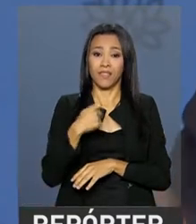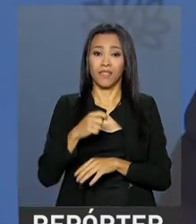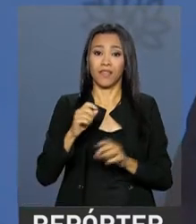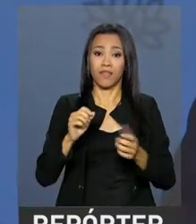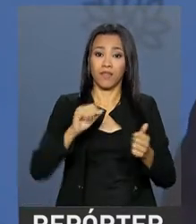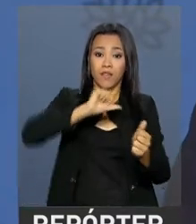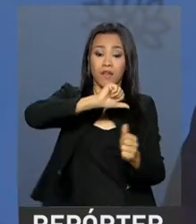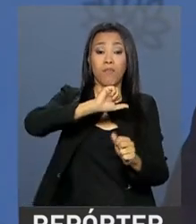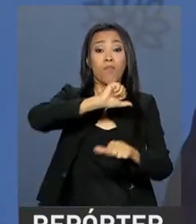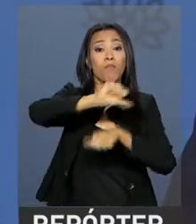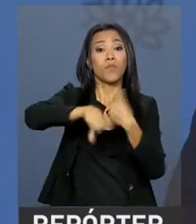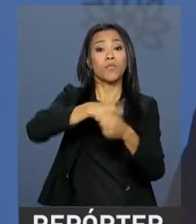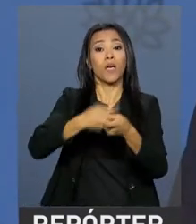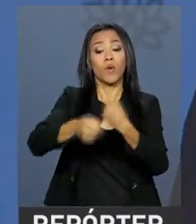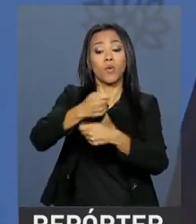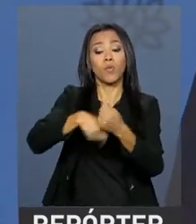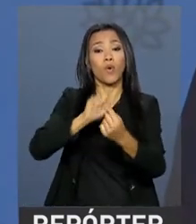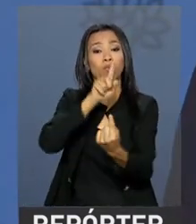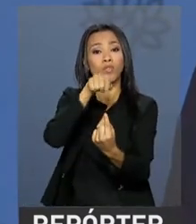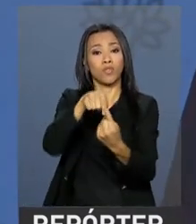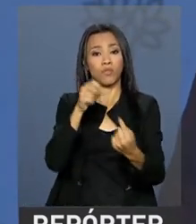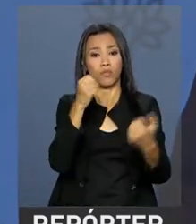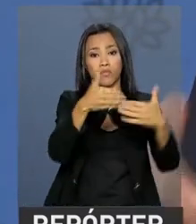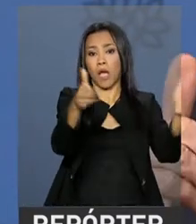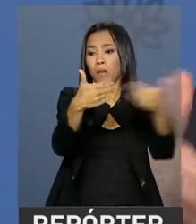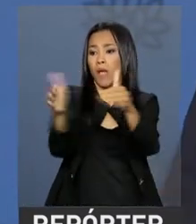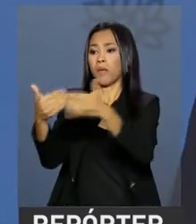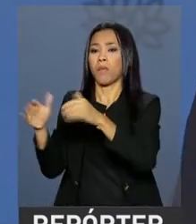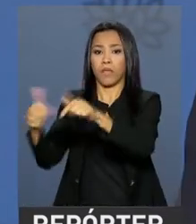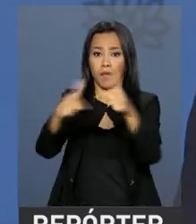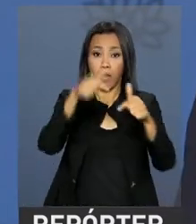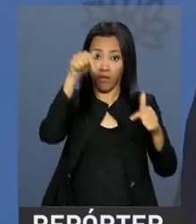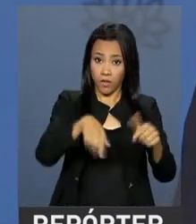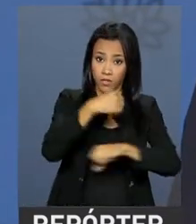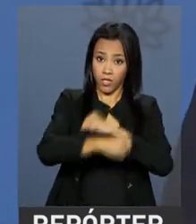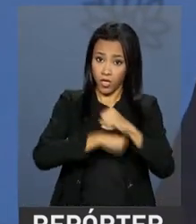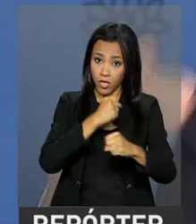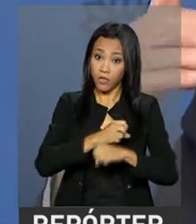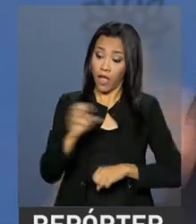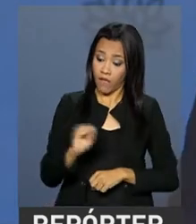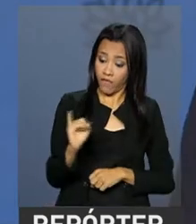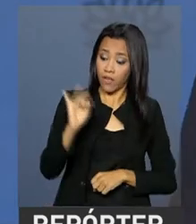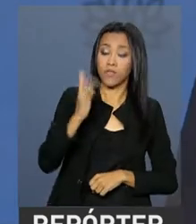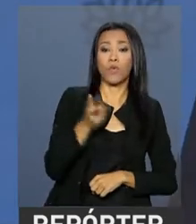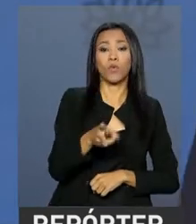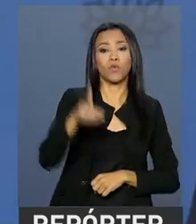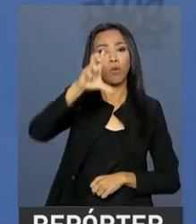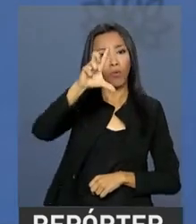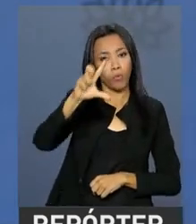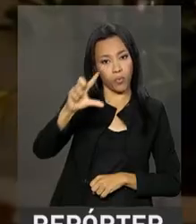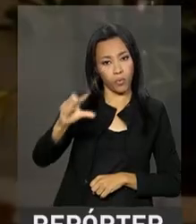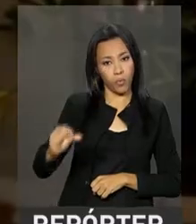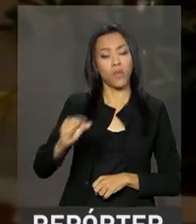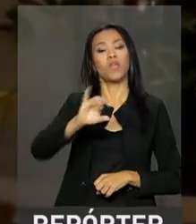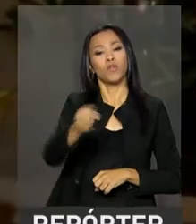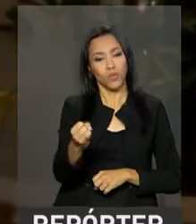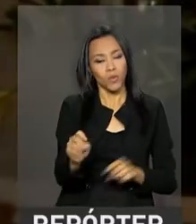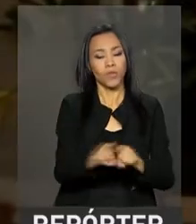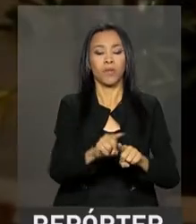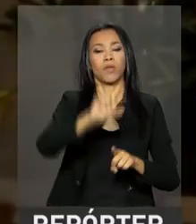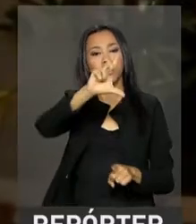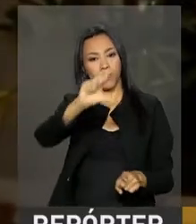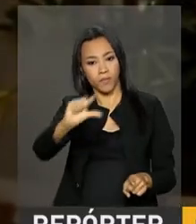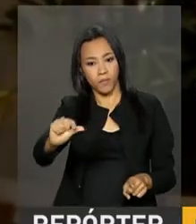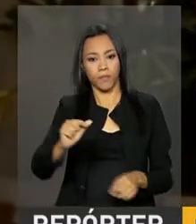crescer, gerar empregos. Já este ano, a inflação continuar a cair e a taxa de juros continuar a cair. Nas contas